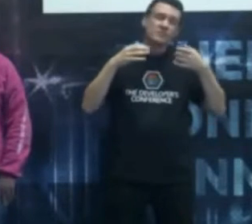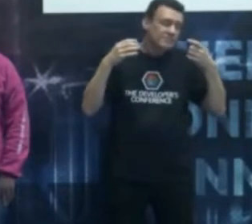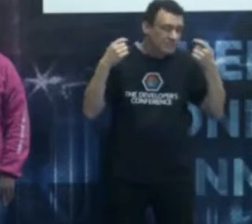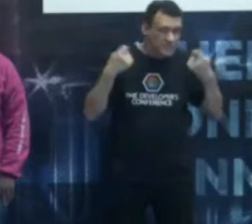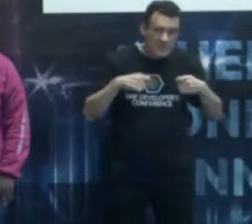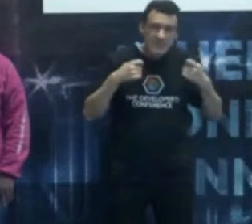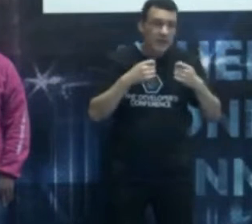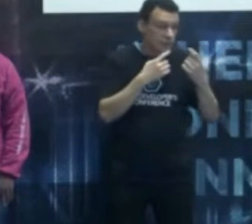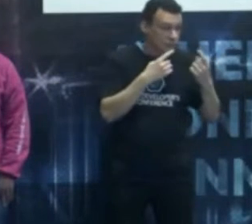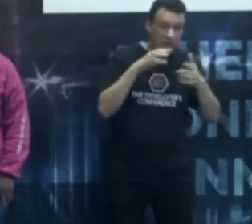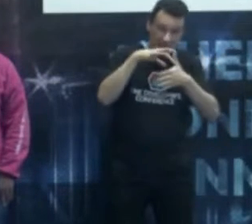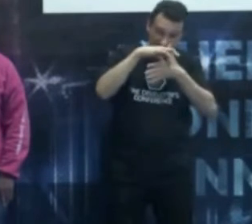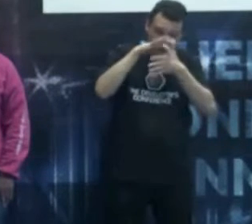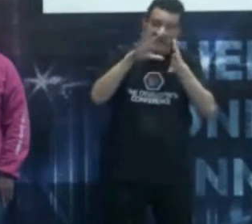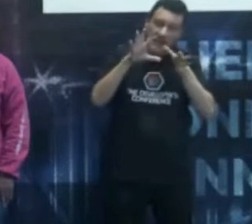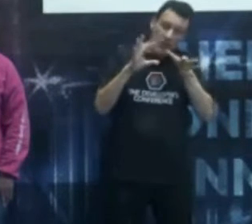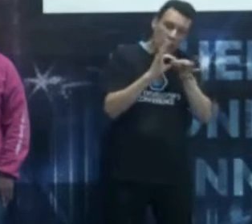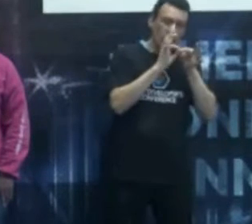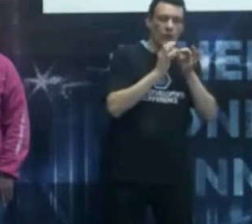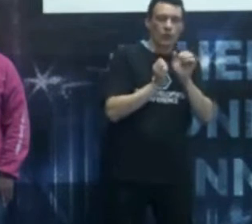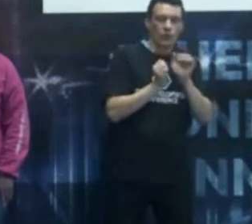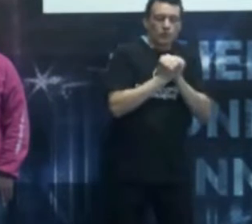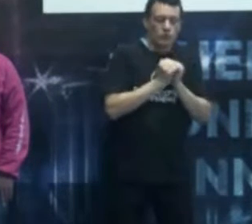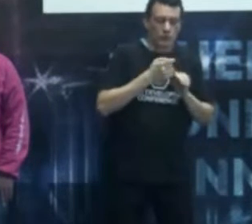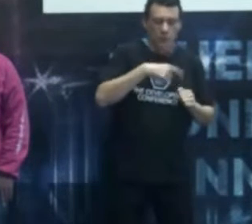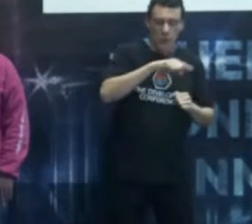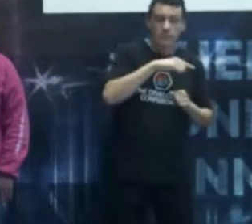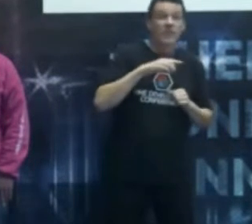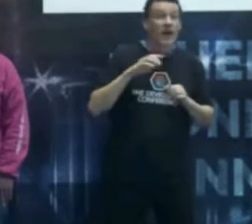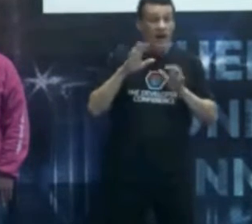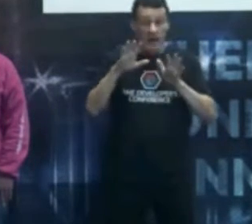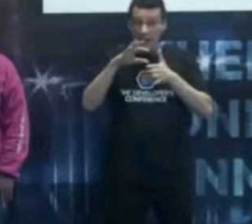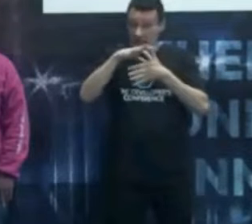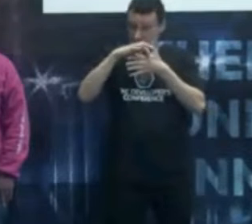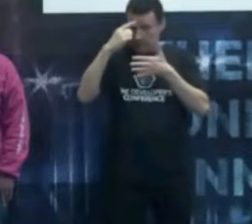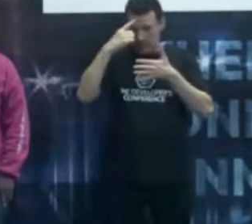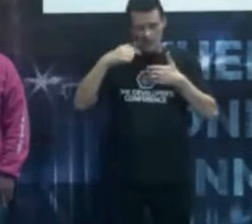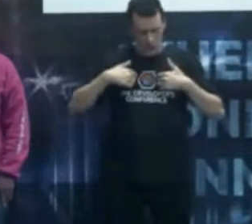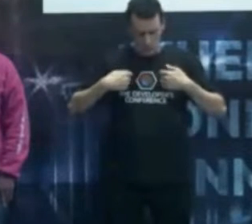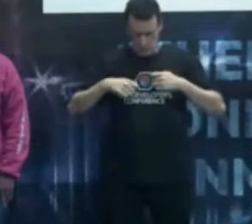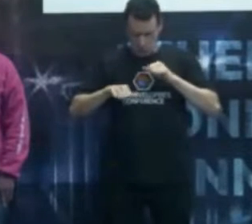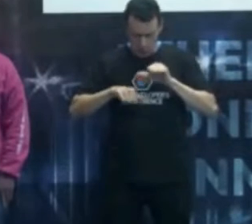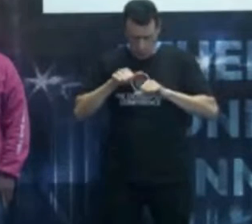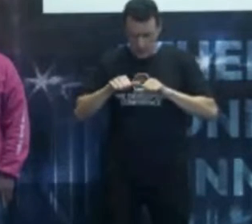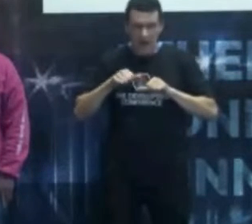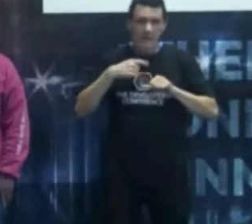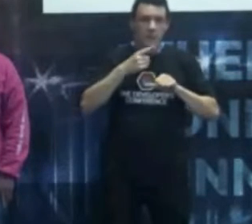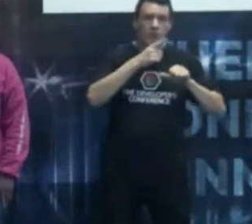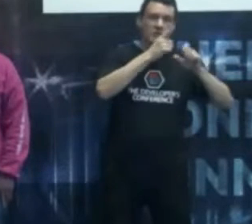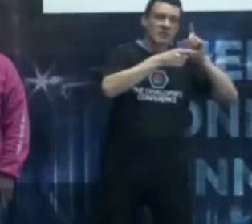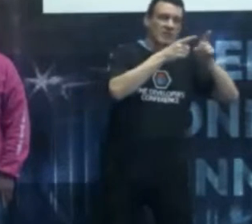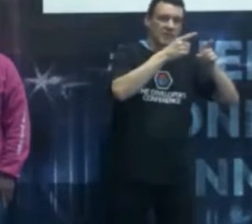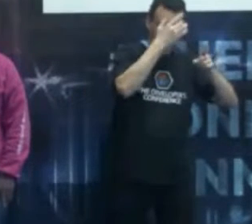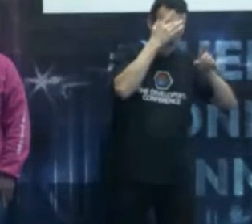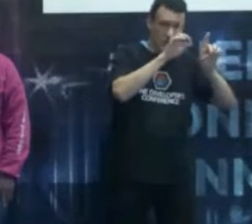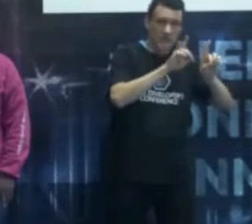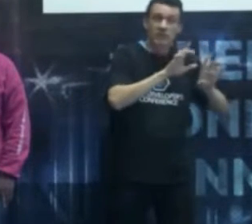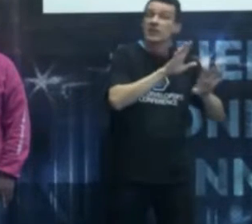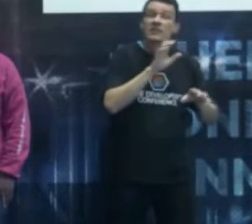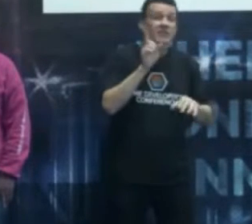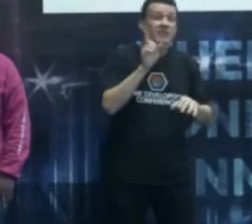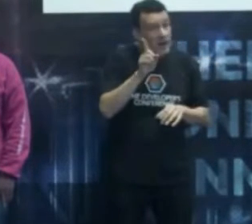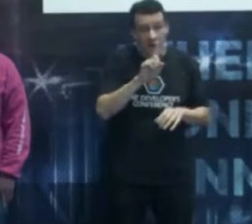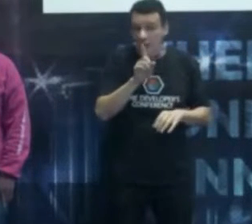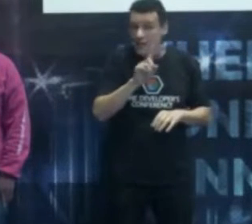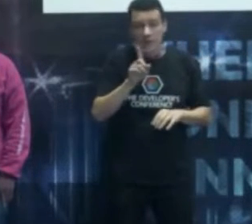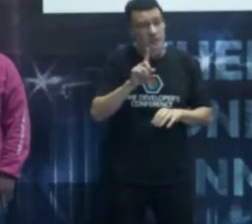porque as lideranças acham que elas vão ter que mudar para liderar uma pessoa com deficiência. E não é esse o caminho. Muito pelo contrário. Na grande maioria das vezes, o que as